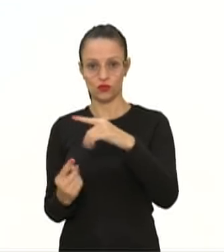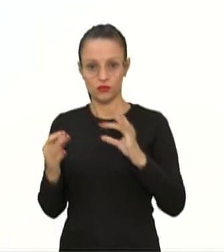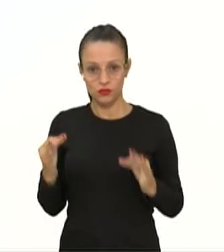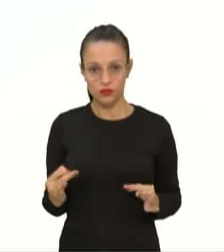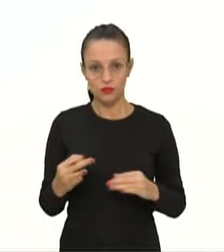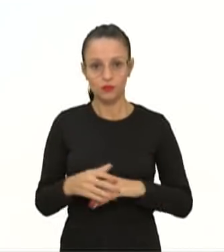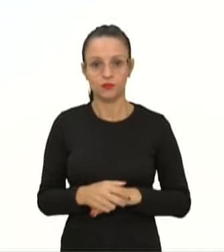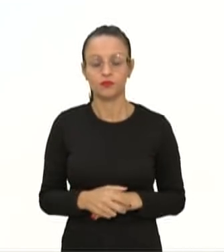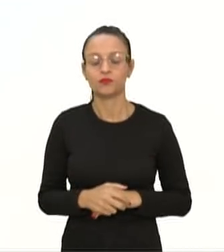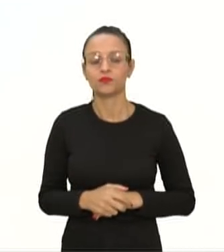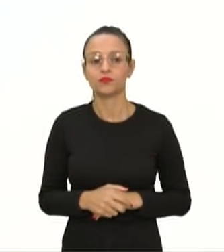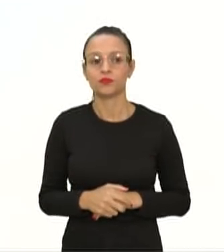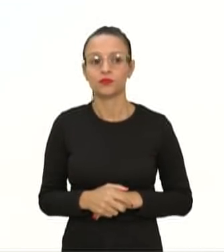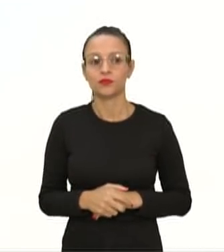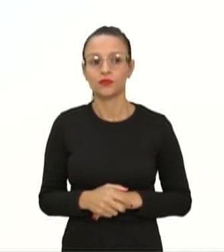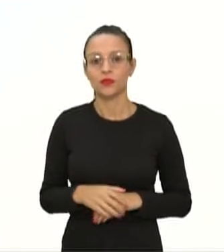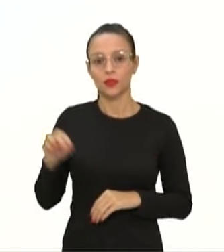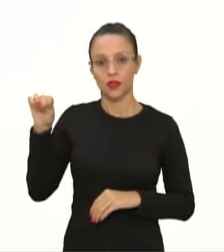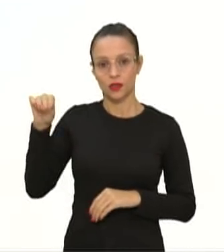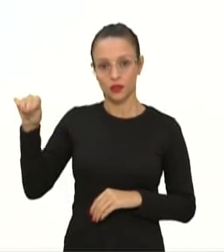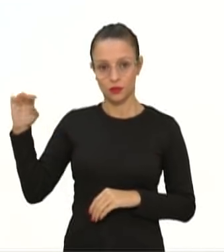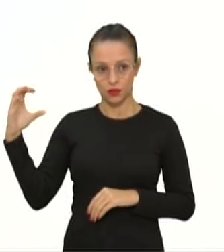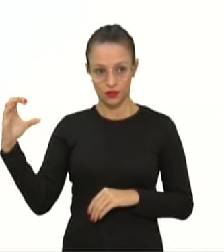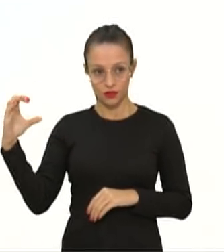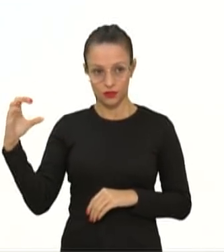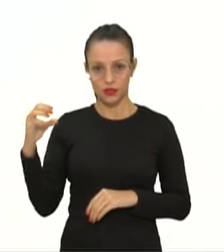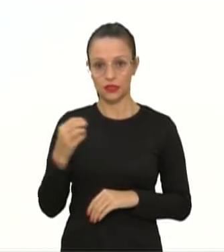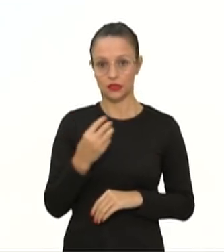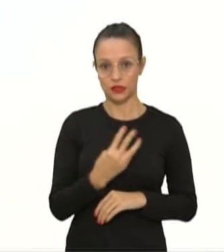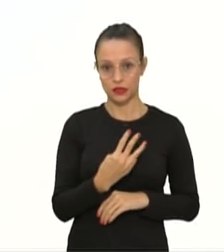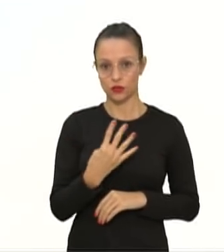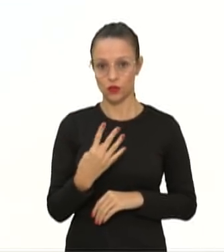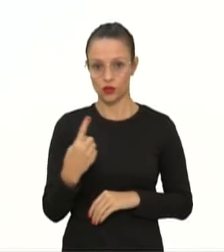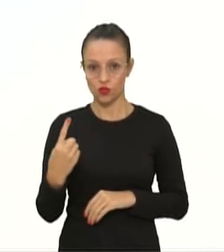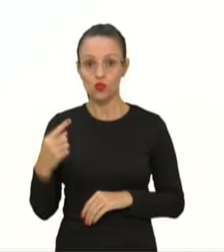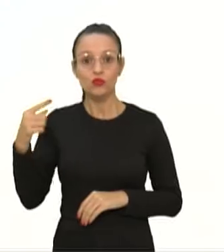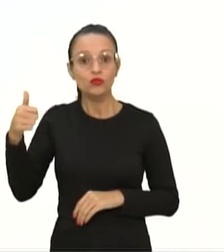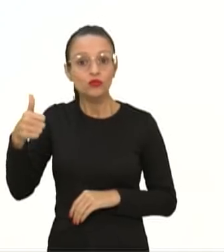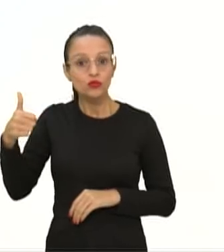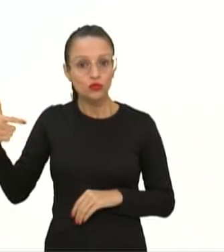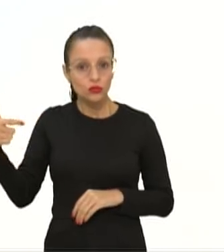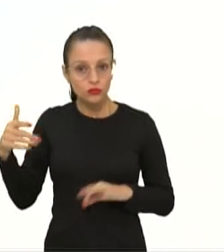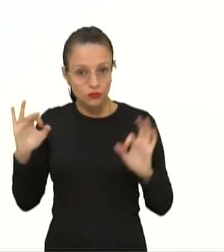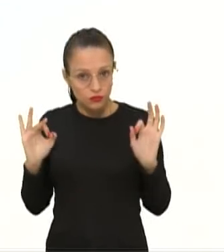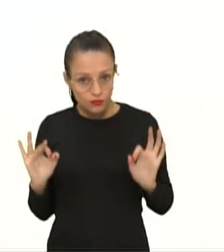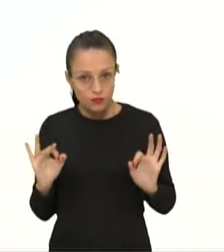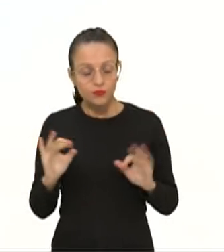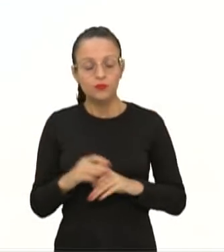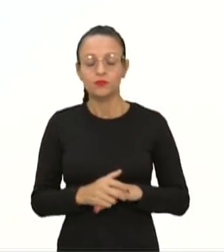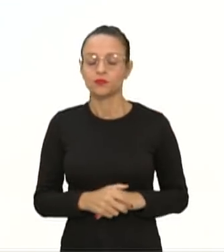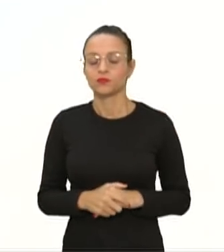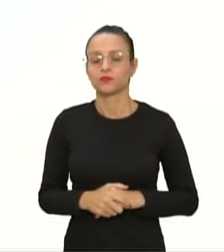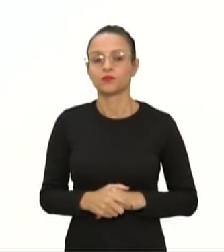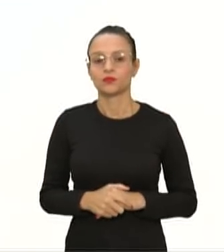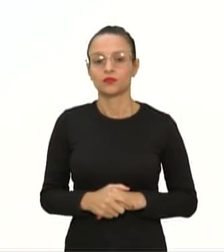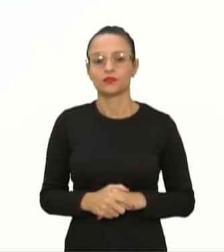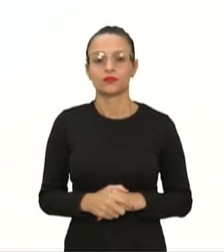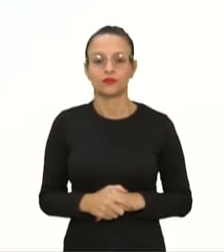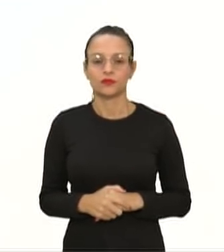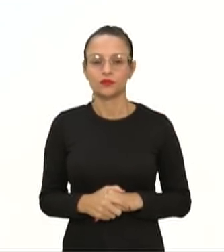Certo? MMC de 3, 4 e 1 é 12. Tá? Confere aí a continha direitinho. O MMC é 12.